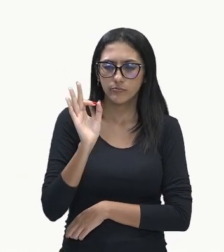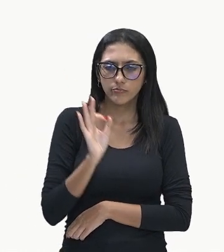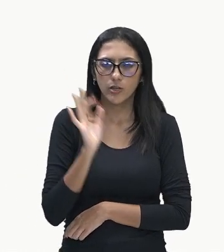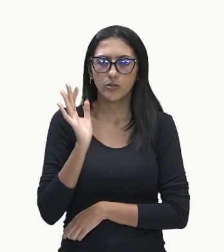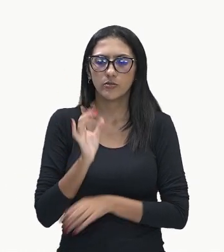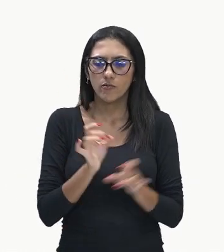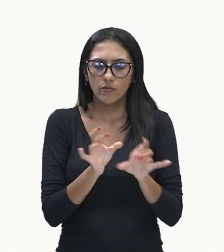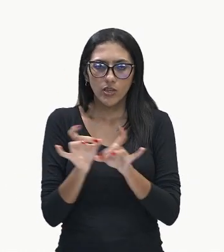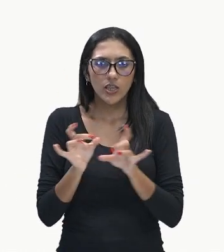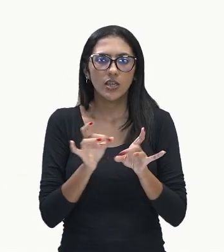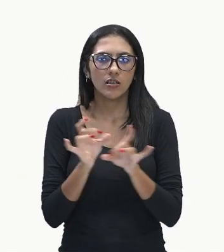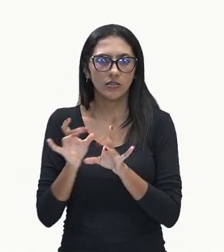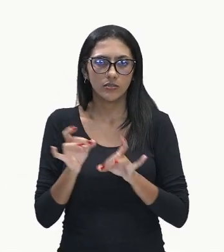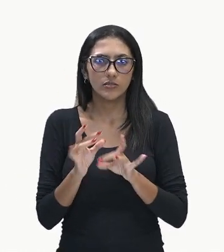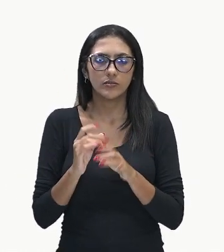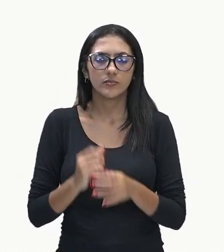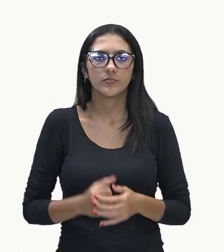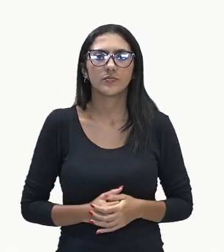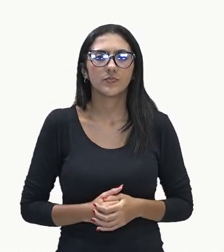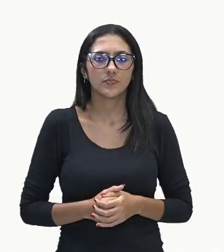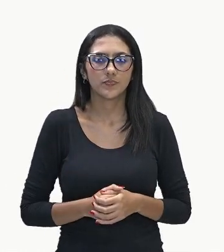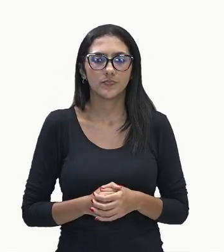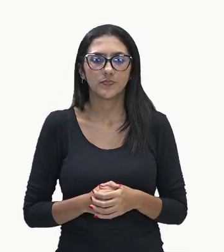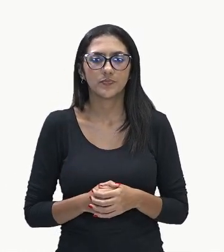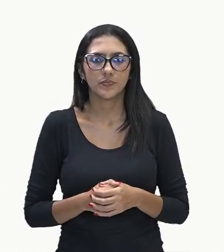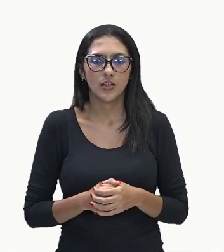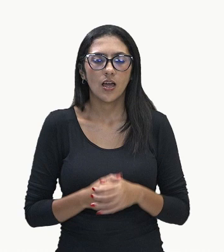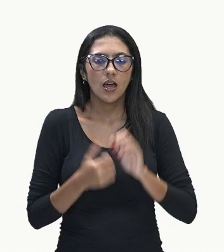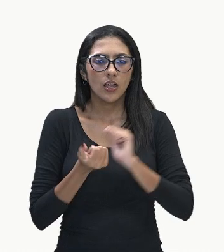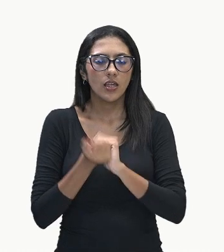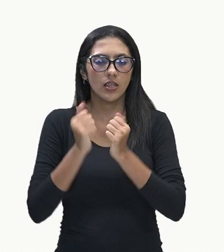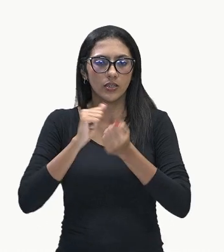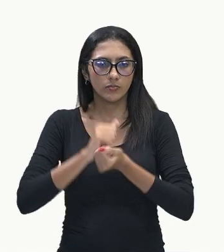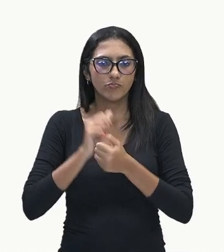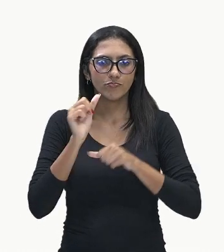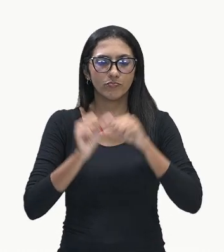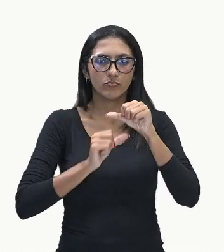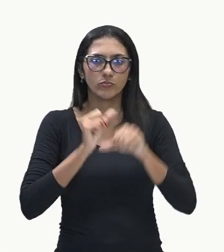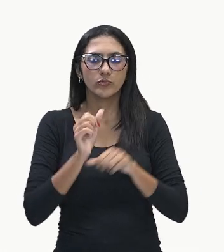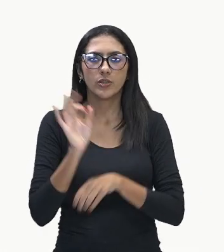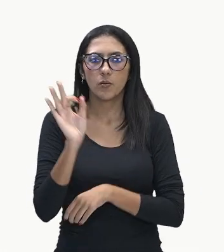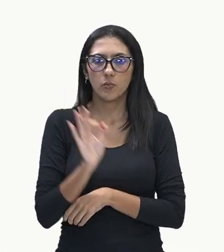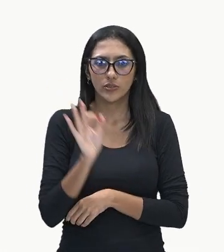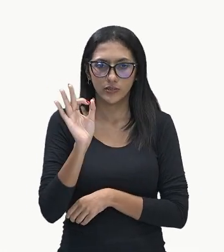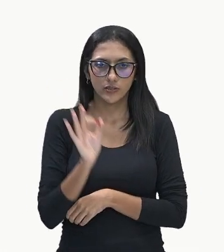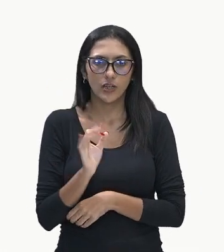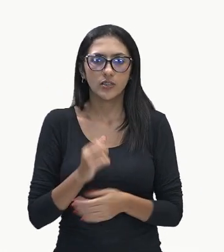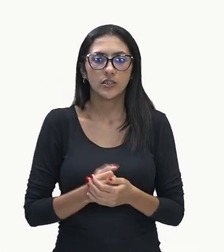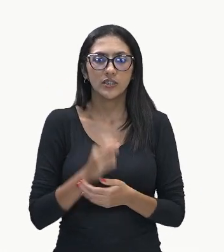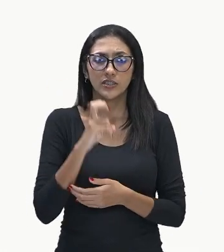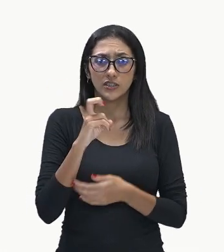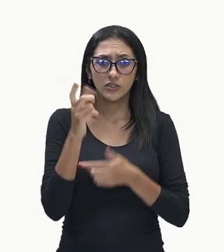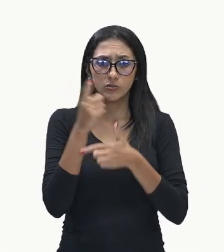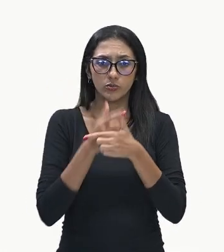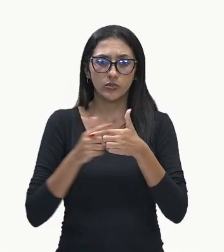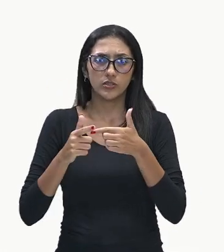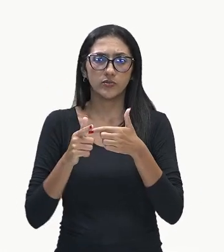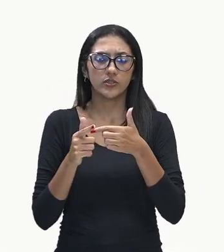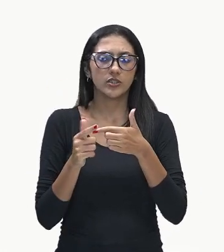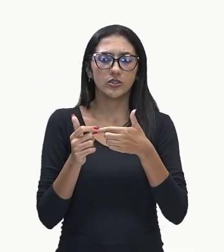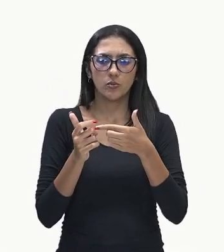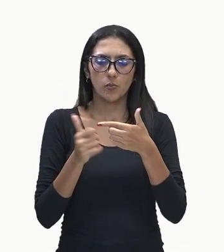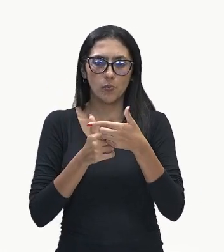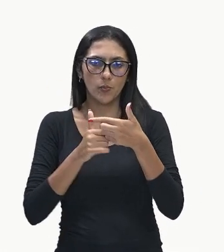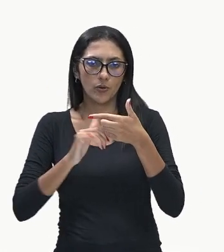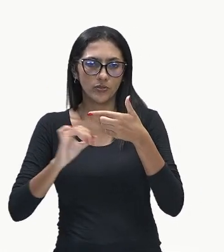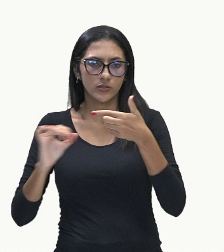tratando de comissão, não é? Fazendo a transformação dessa porcentagem, que é 5%, para um número